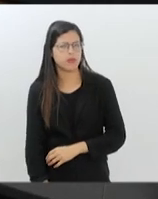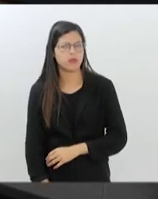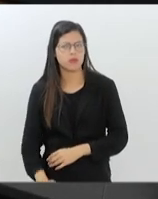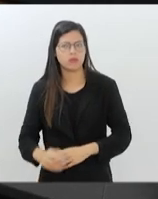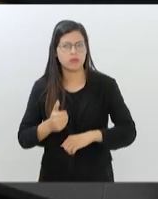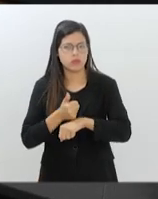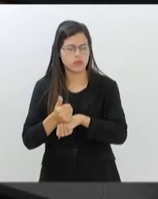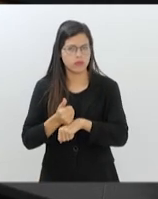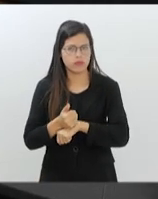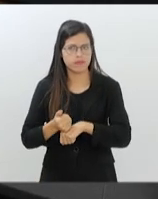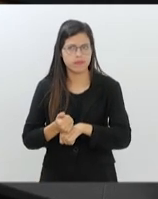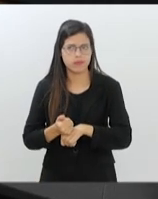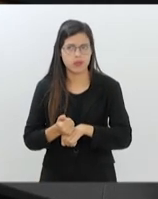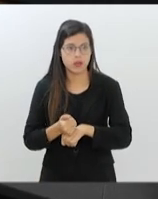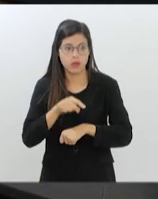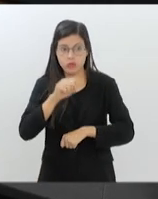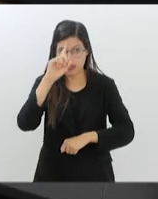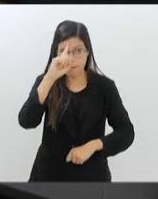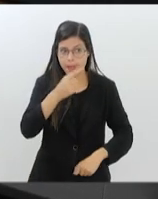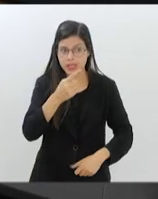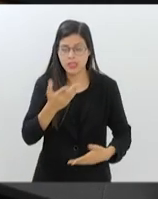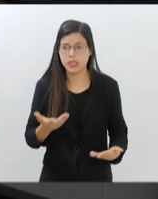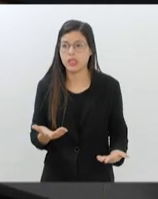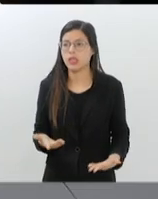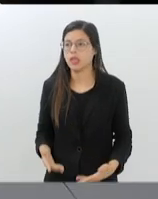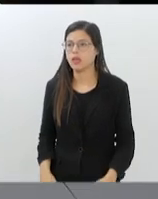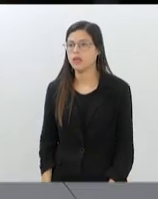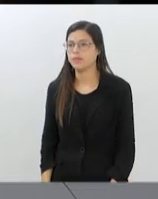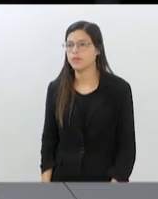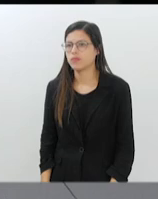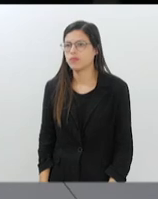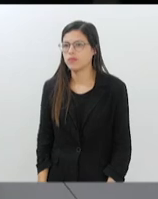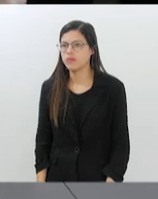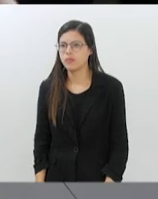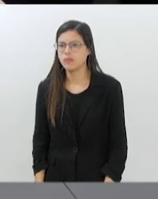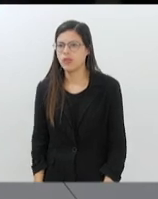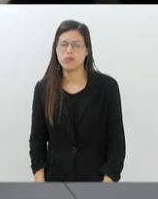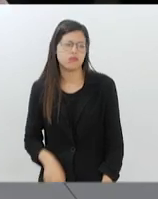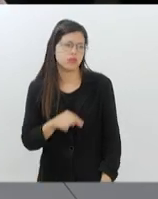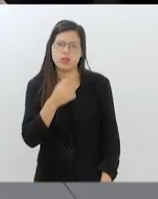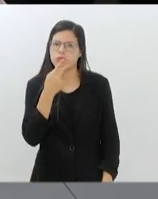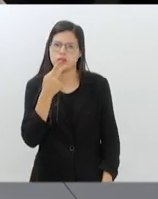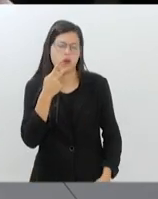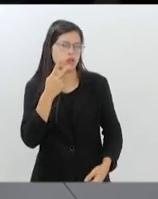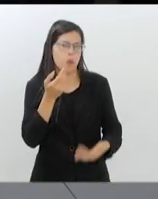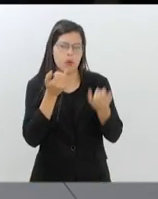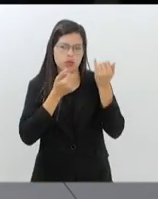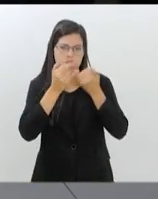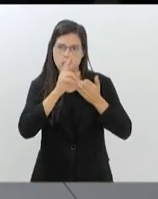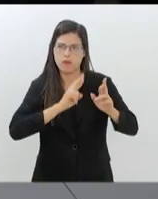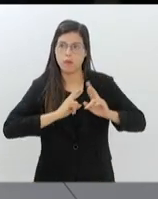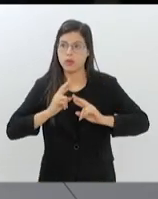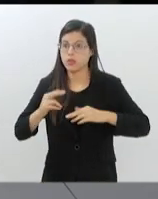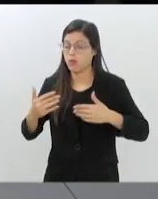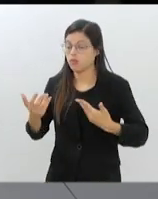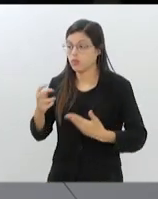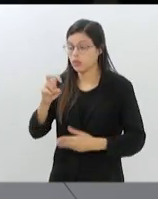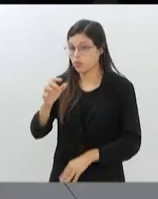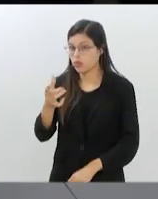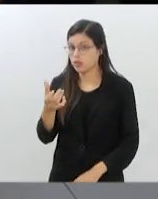senhor manda Deputado eu tô aqui inteiramente para prestar todas as informações os cinco ou seis funcionários que estão hoje na nossa